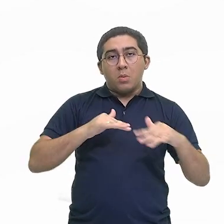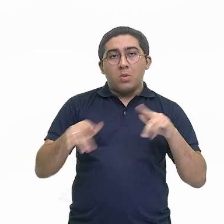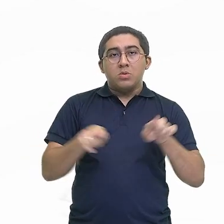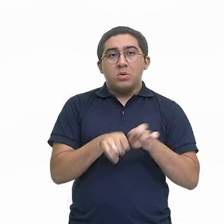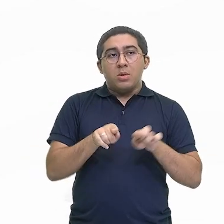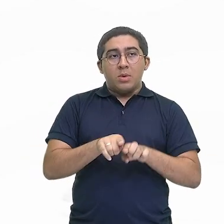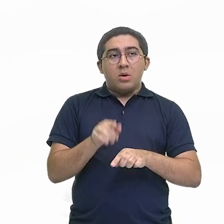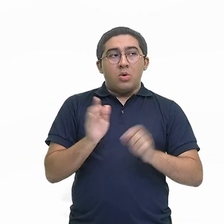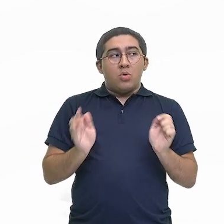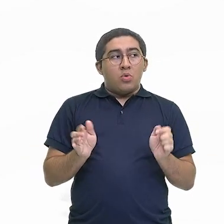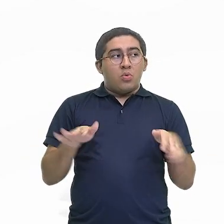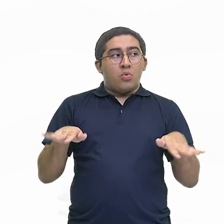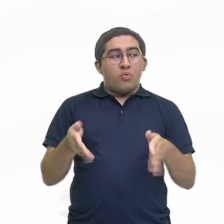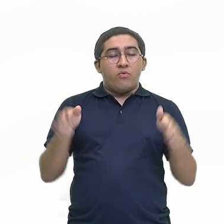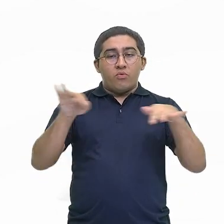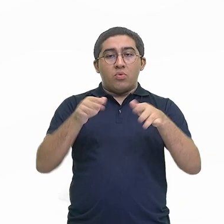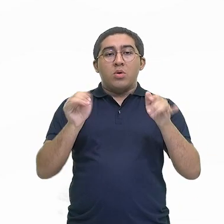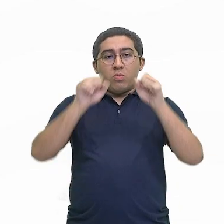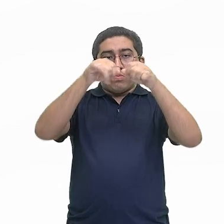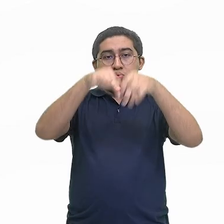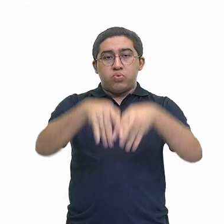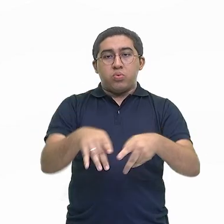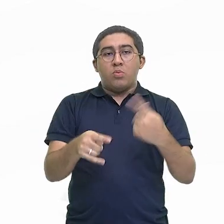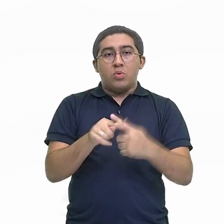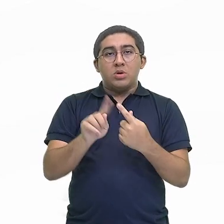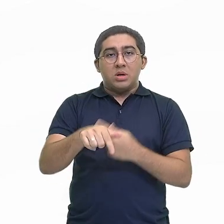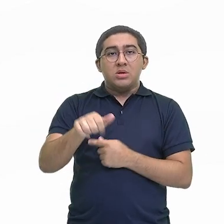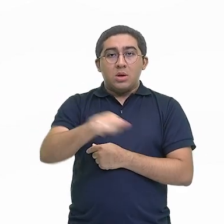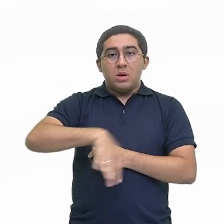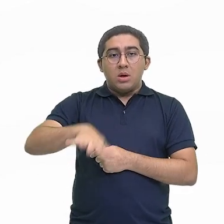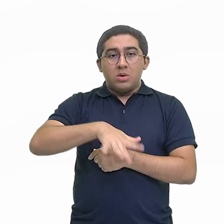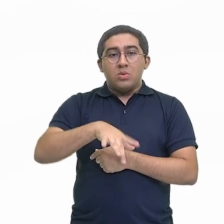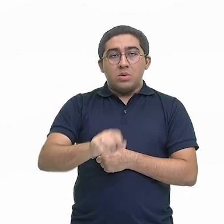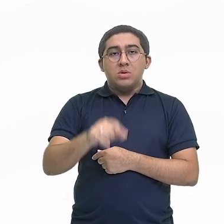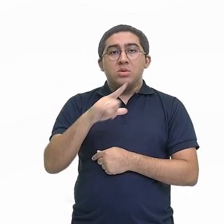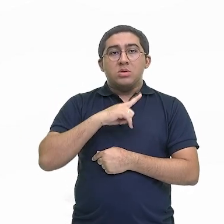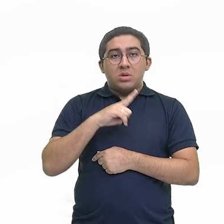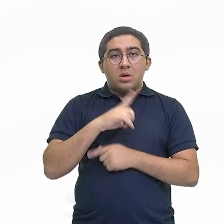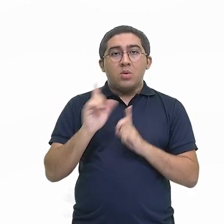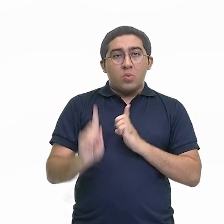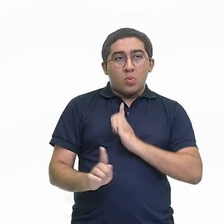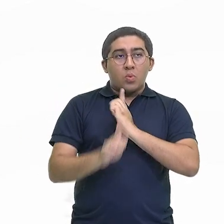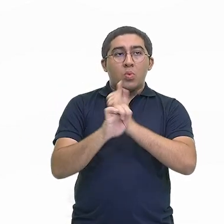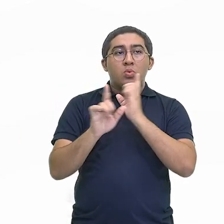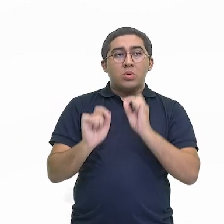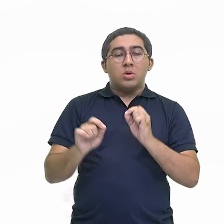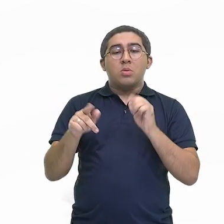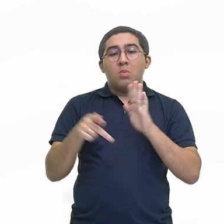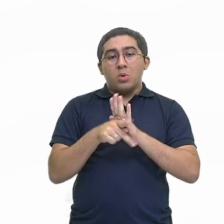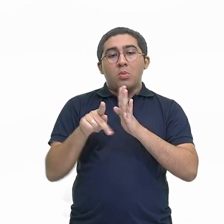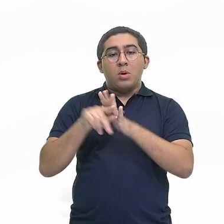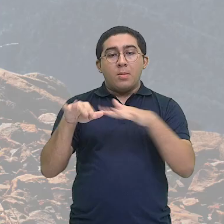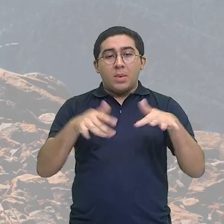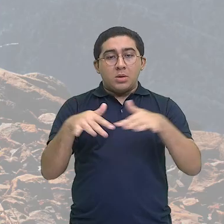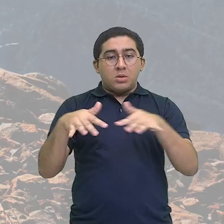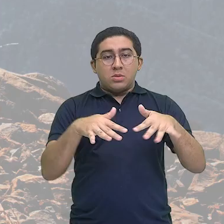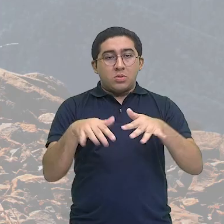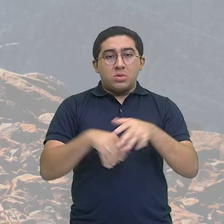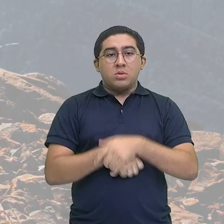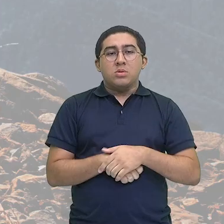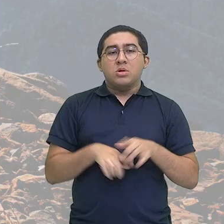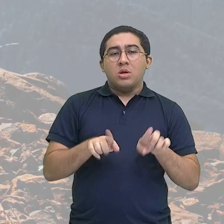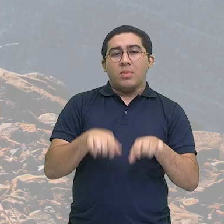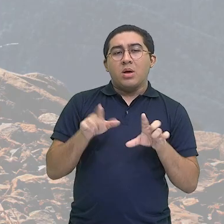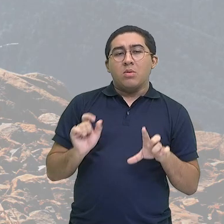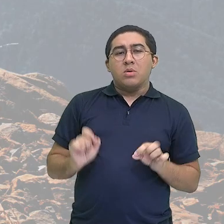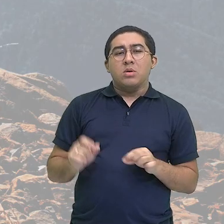vulcânica também, porque é nessas áreas de dobramentos modernos onde tem o encontro de placas tectônicas diferentes. É basicamente